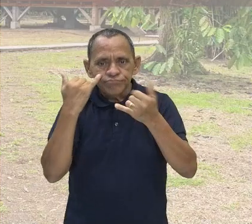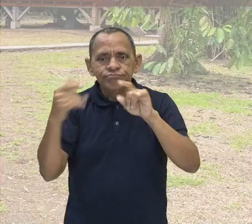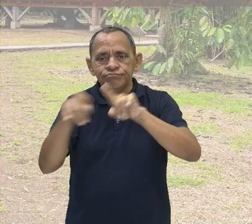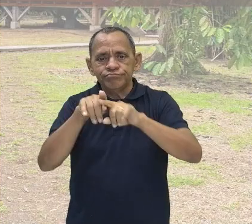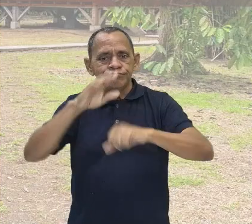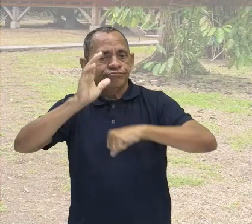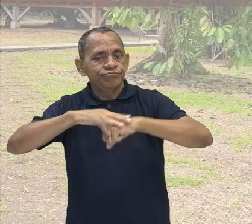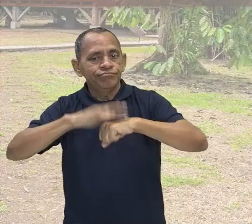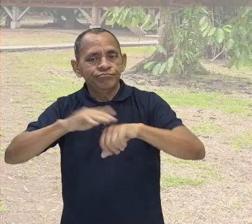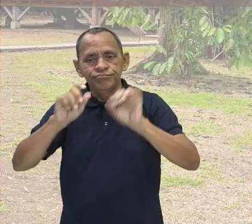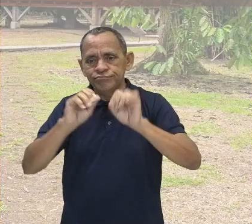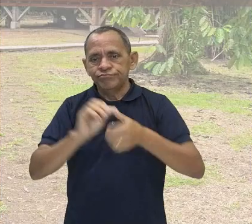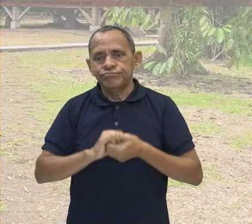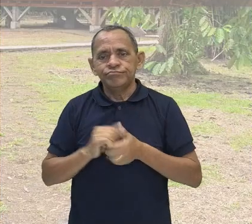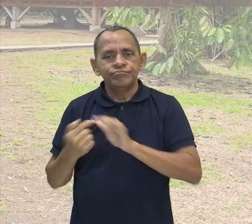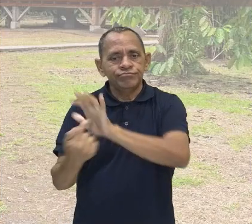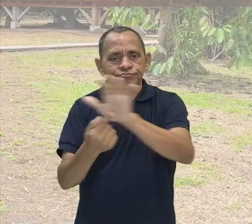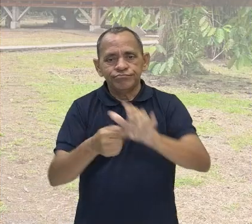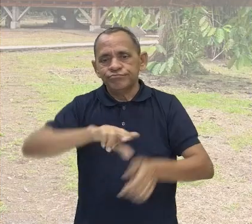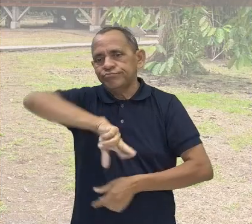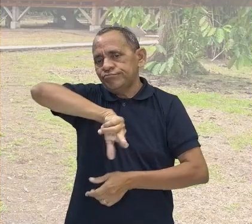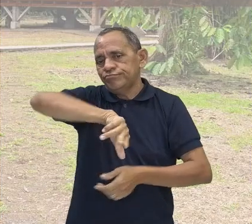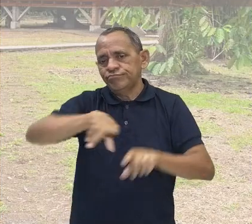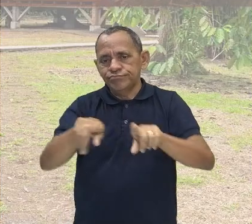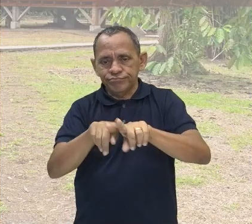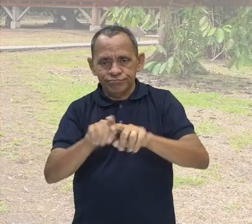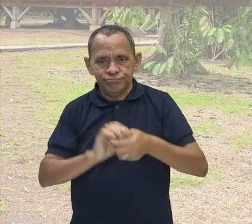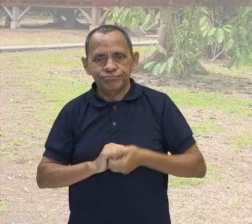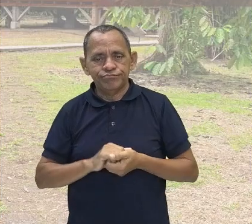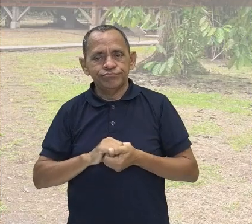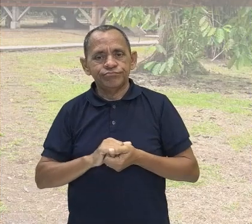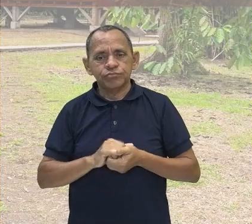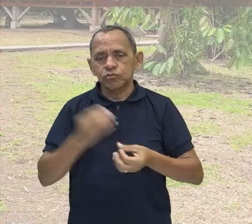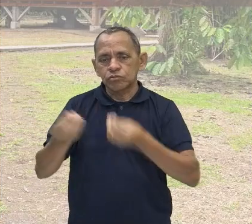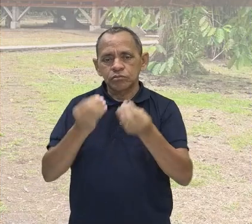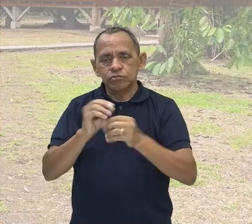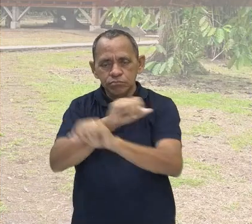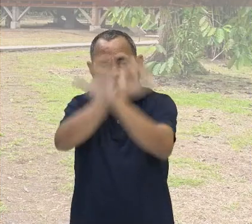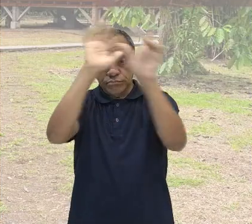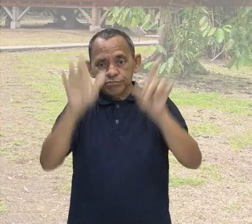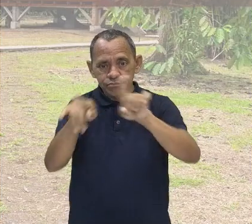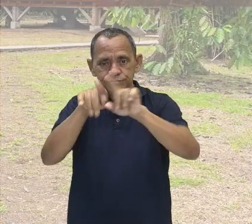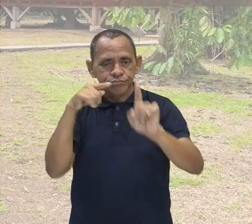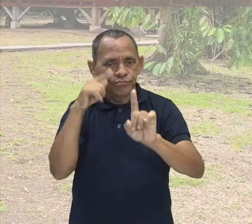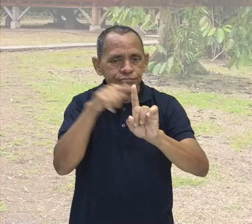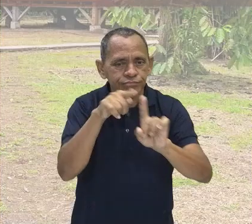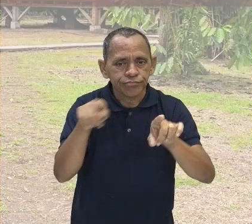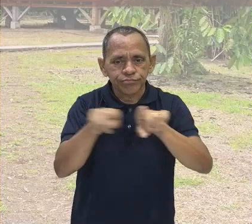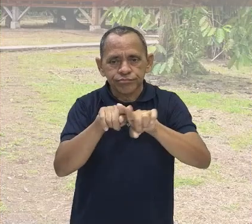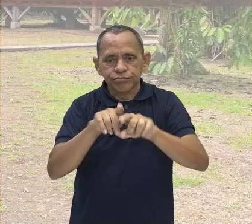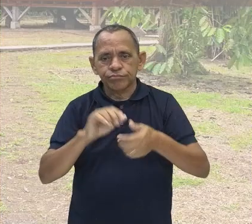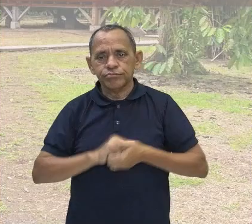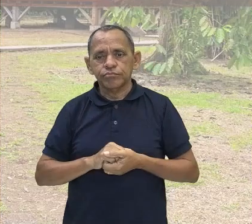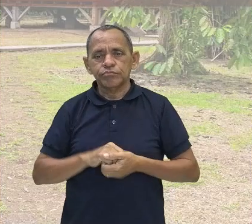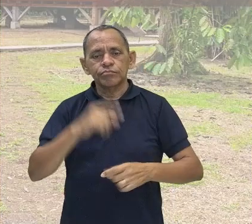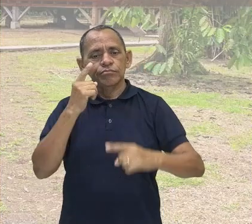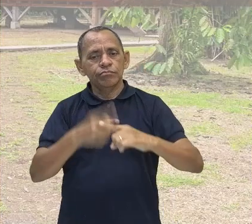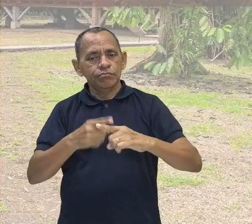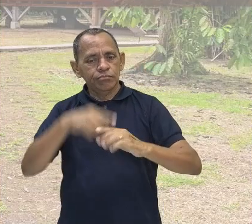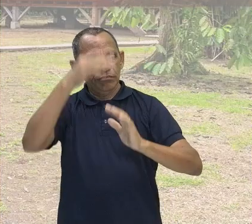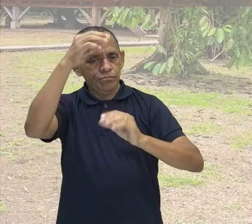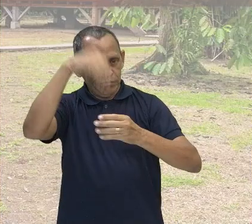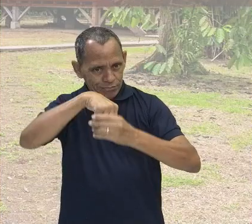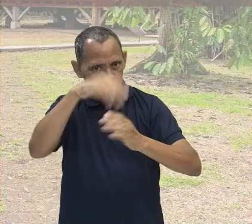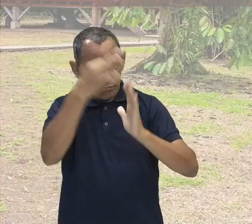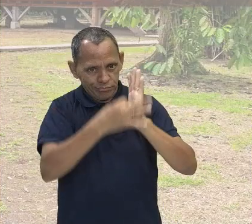que ela não esteja sendo apresentada de forma objetiva, de forma clara. E isso é possível, porque nos textos a gente tem